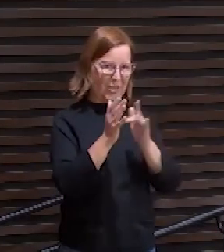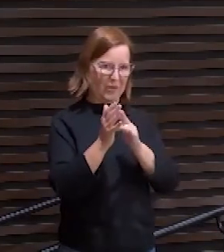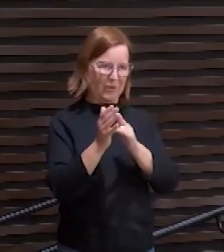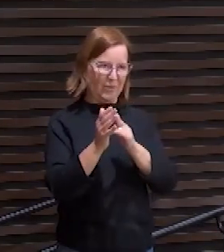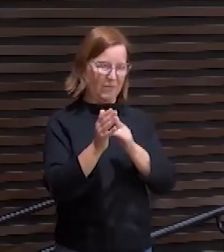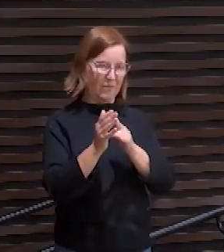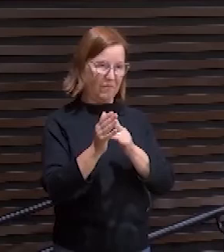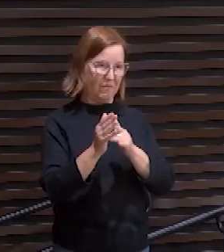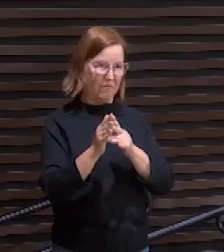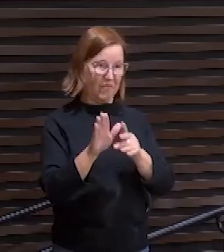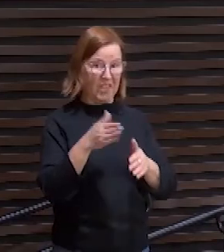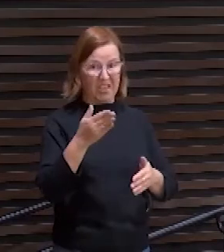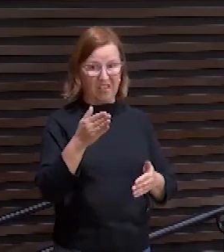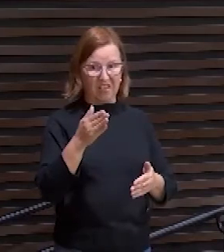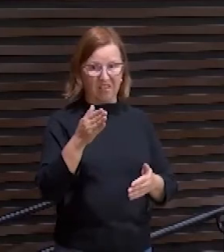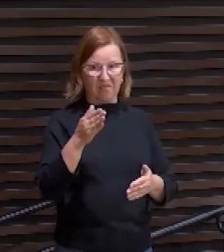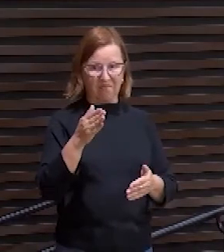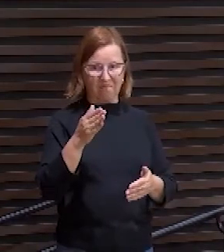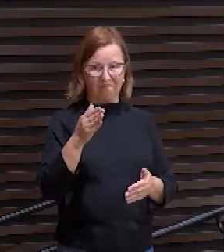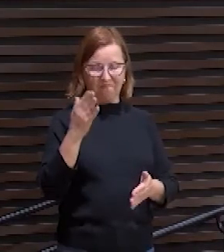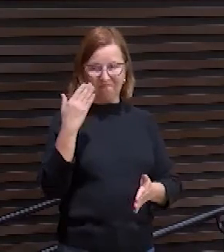ele recuou.